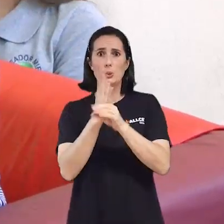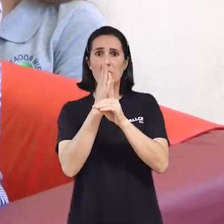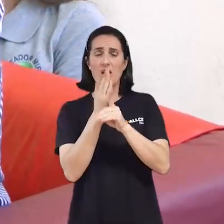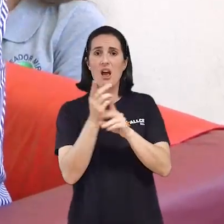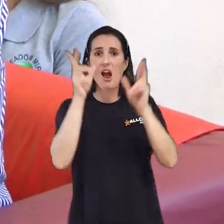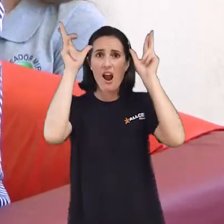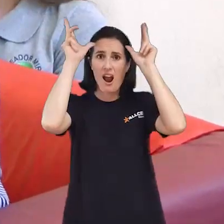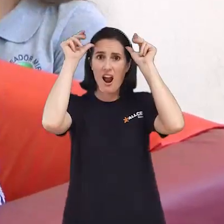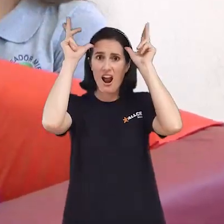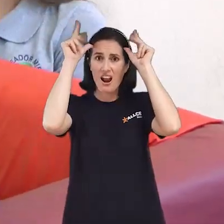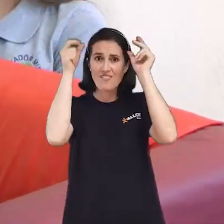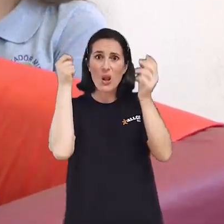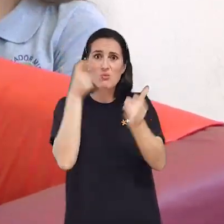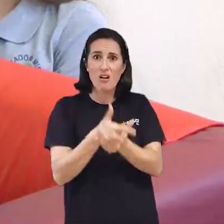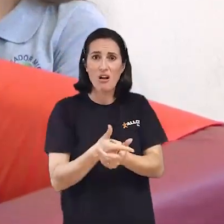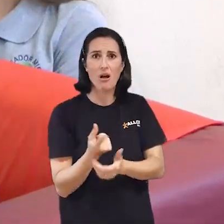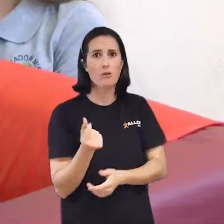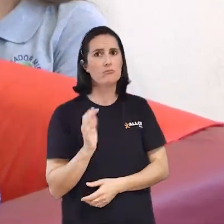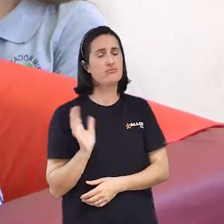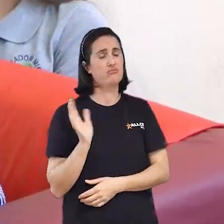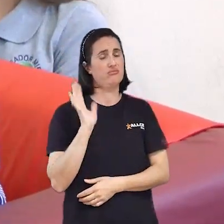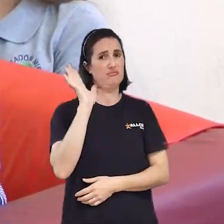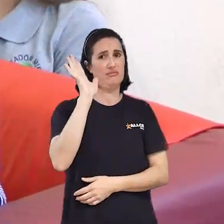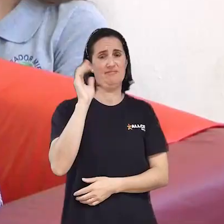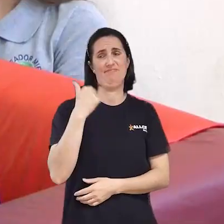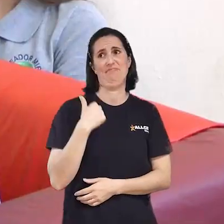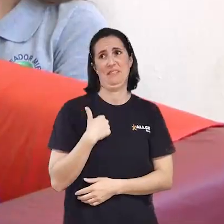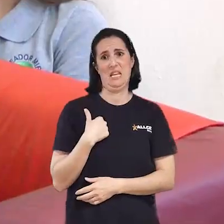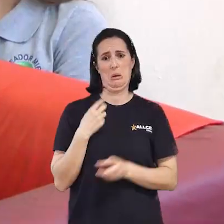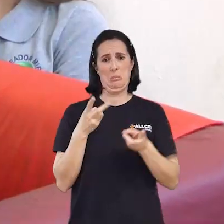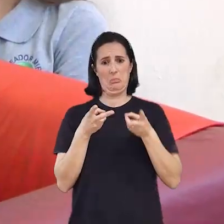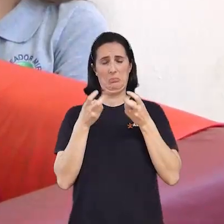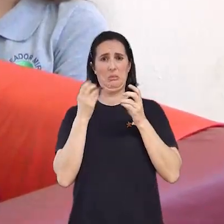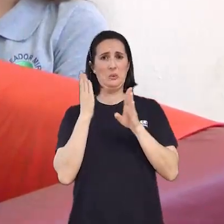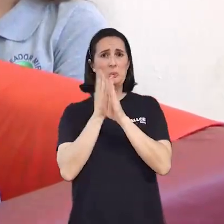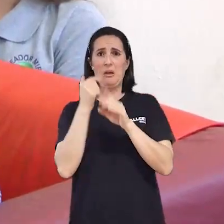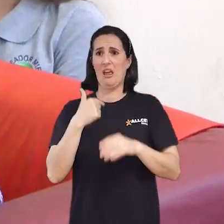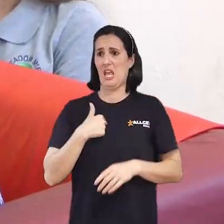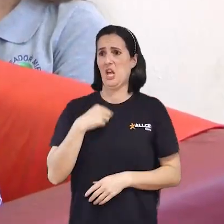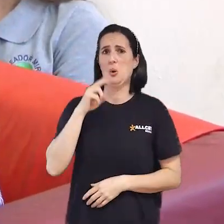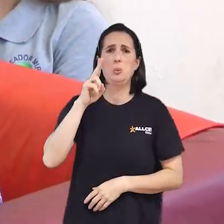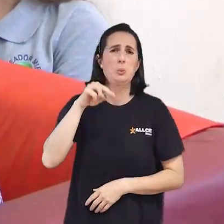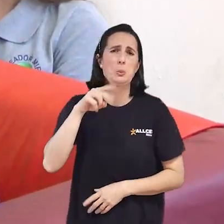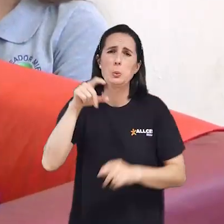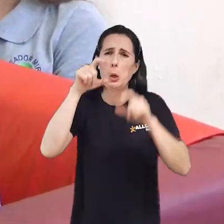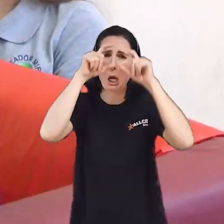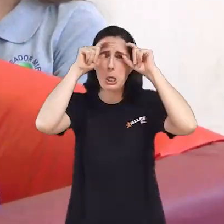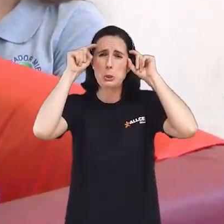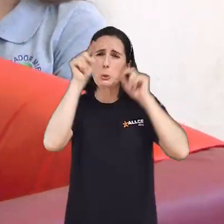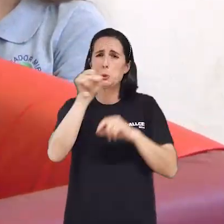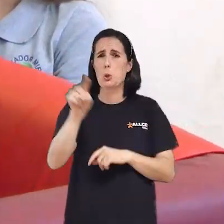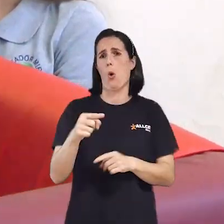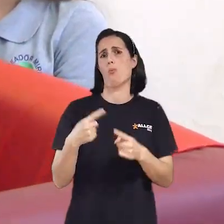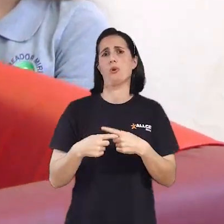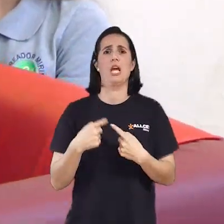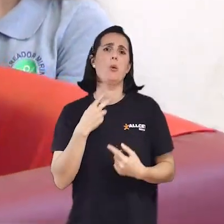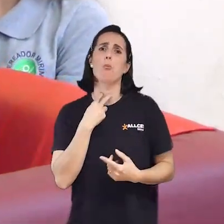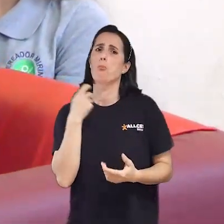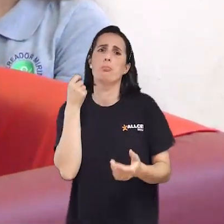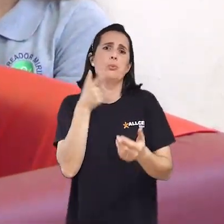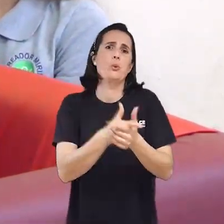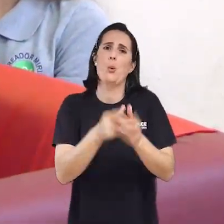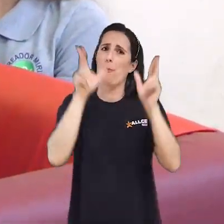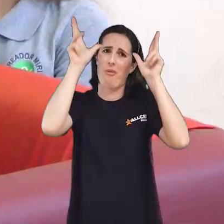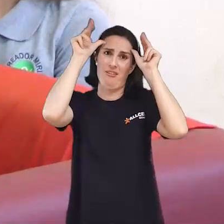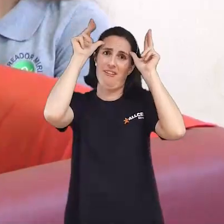Quando eu era criança mesmo, né? E eu queria ser o Zorro. Para falar bem a verdade, eu queria ser o Zorro. Só que depois